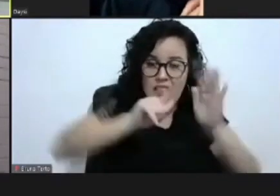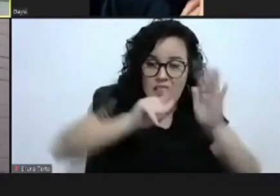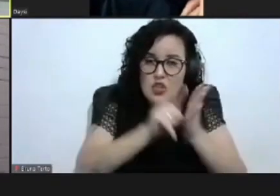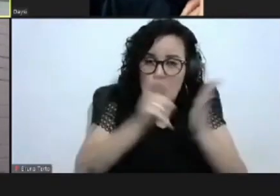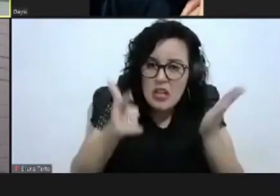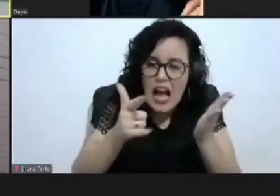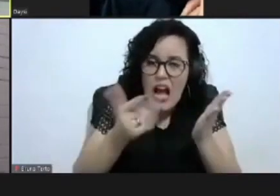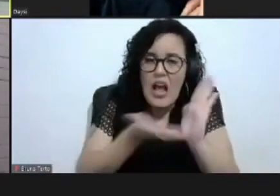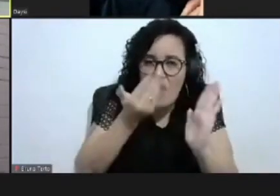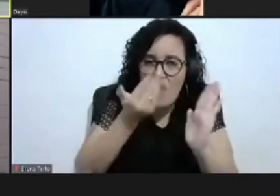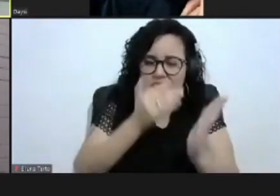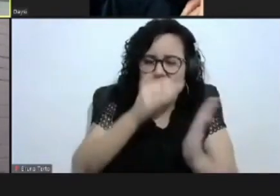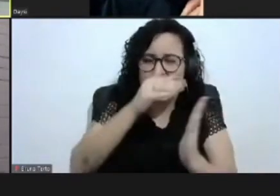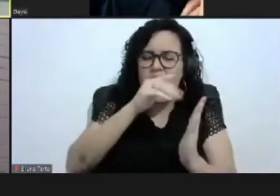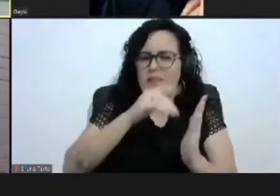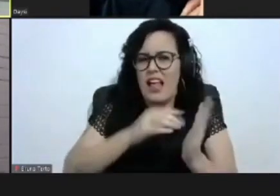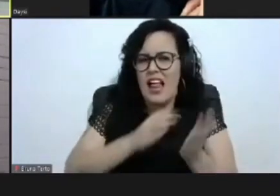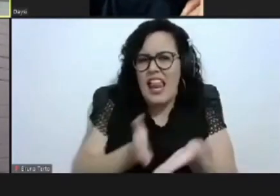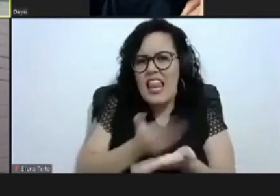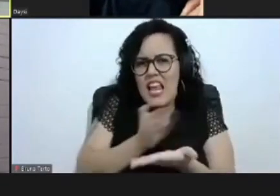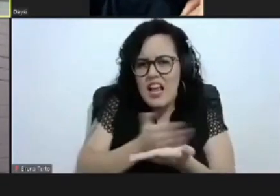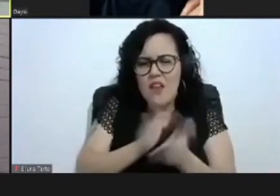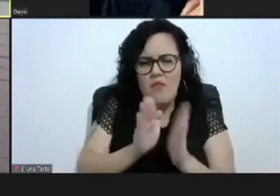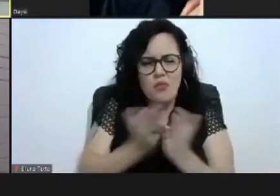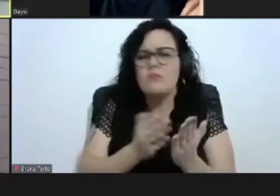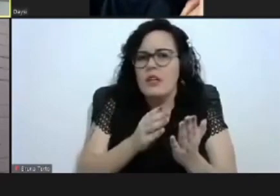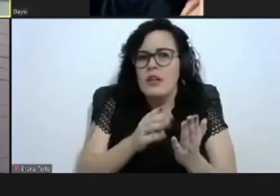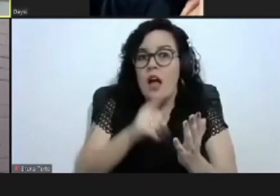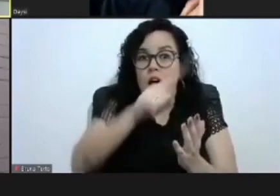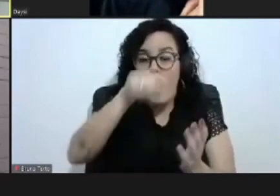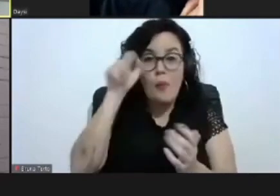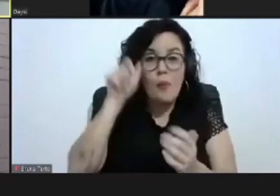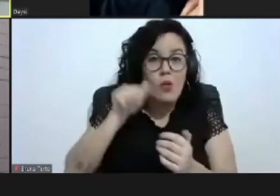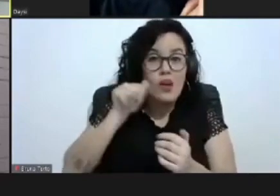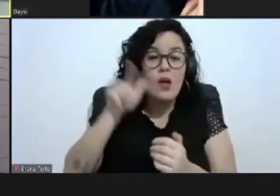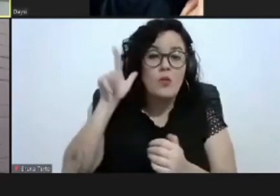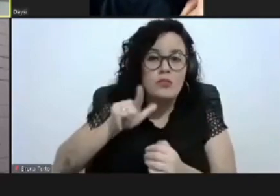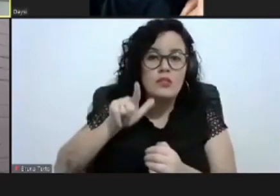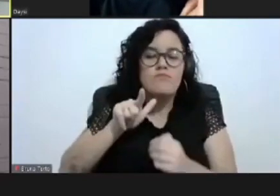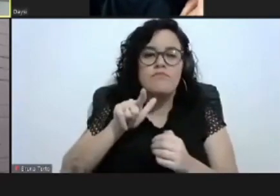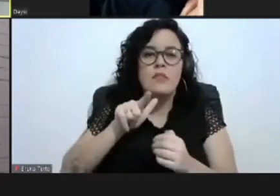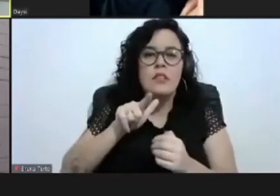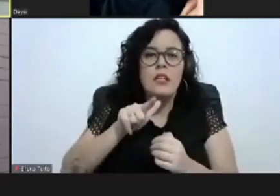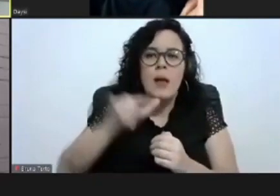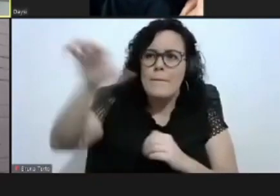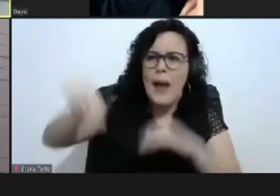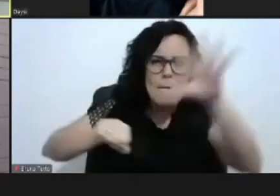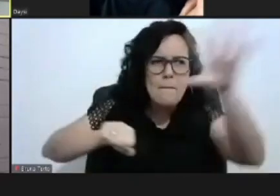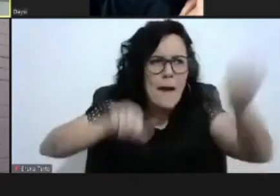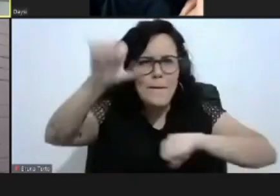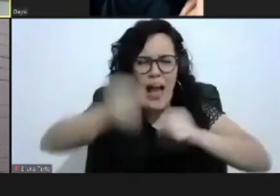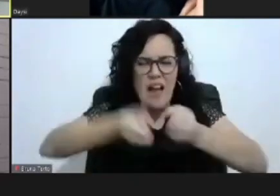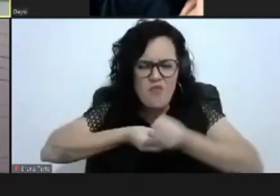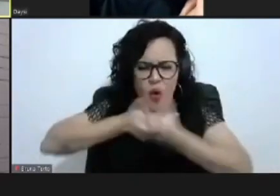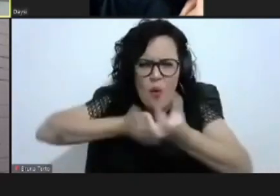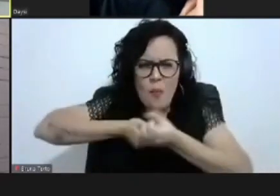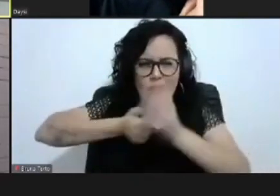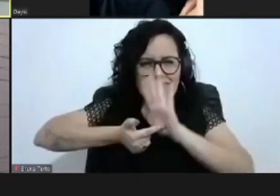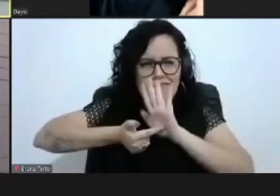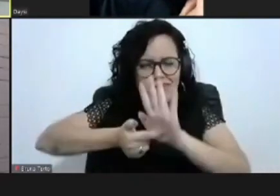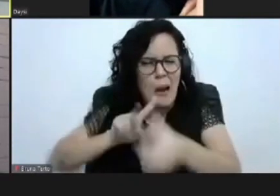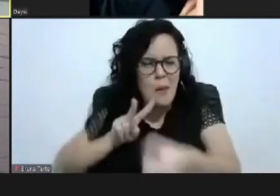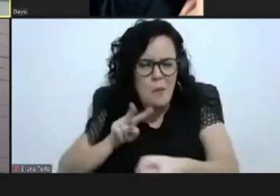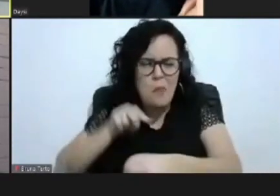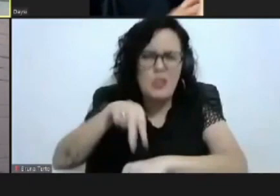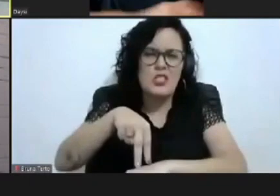pandemia para que a gente pudesse conseguir refletir, tomar posições e